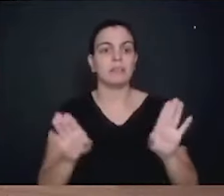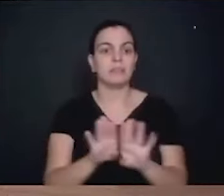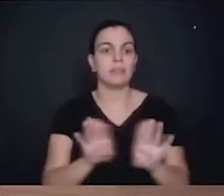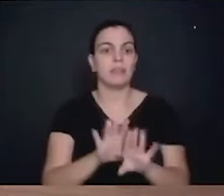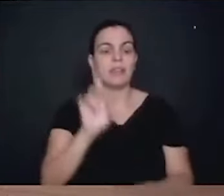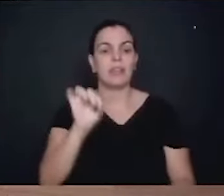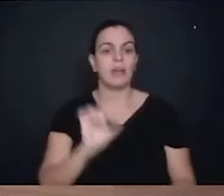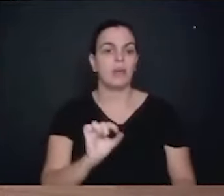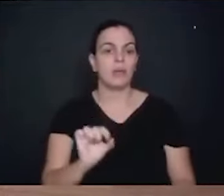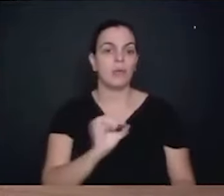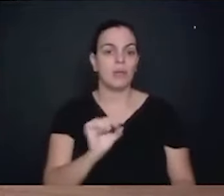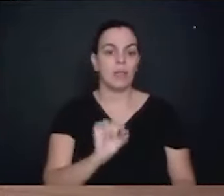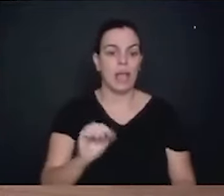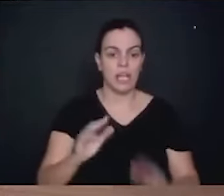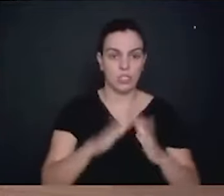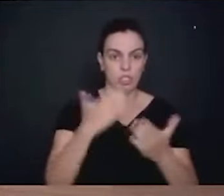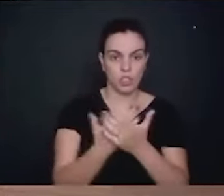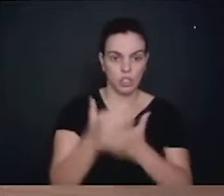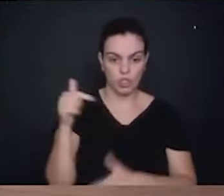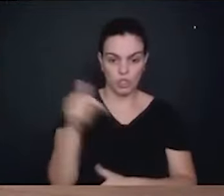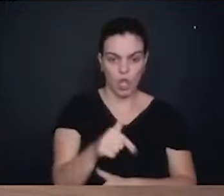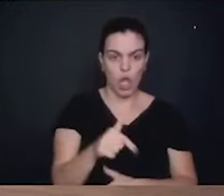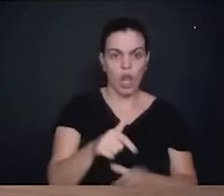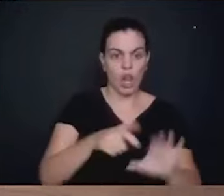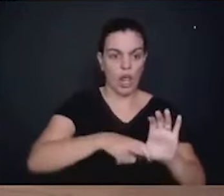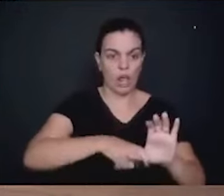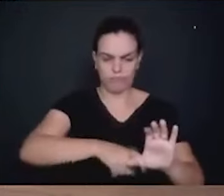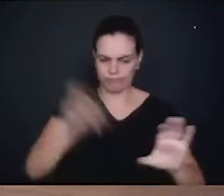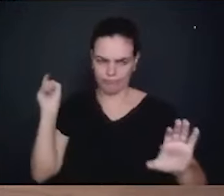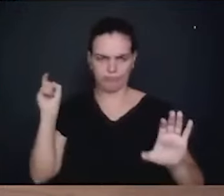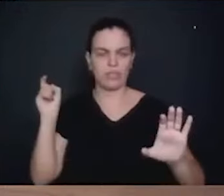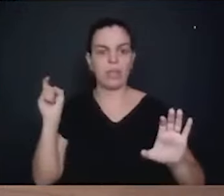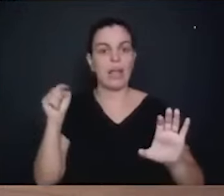das escolas, a autonomia dos pais, a autonomia das famílias na educação das crianças,